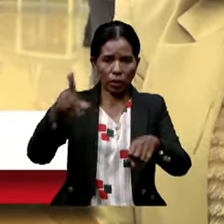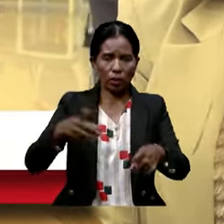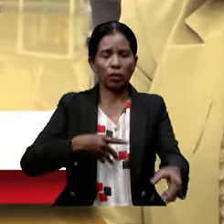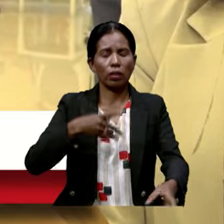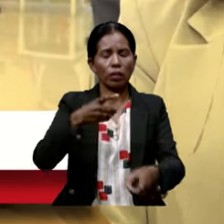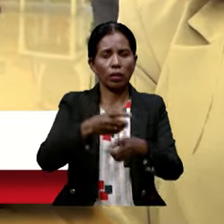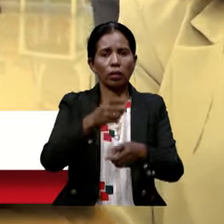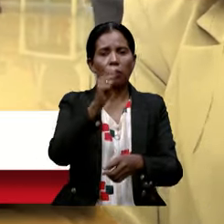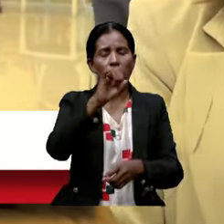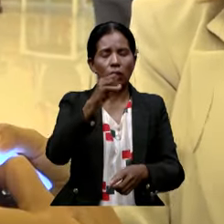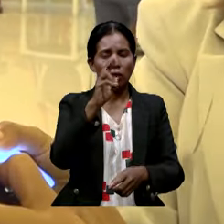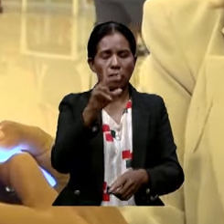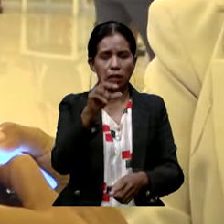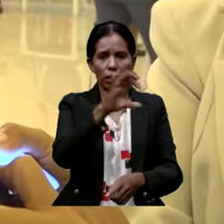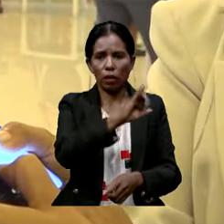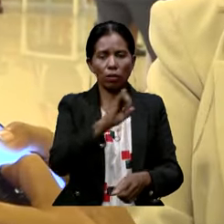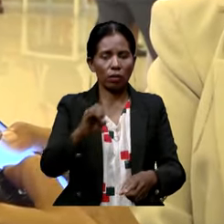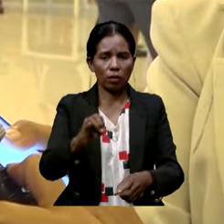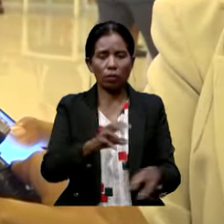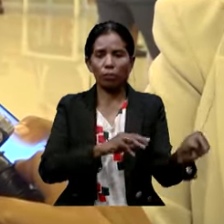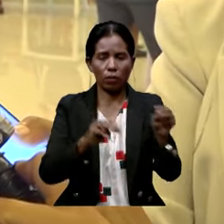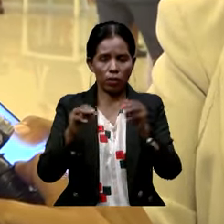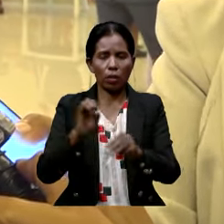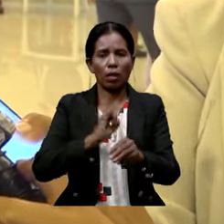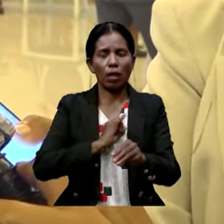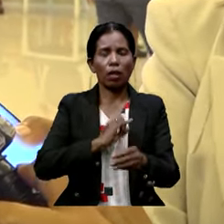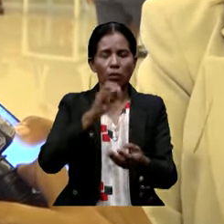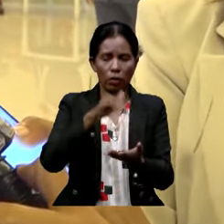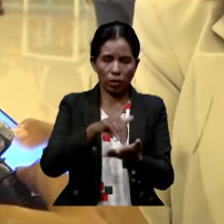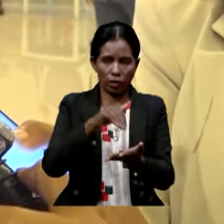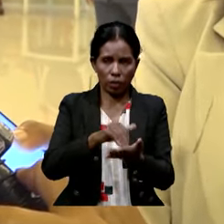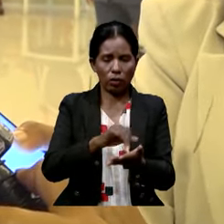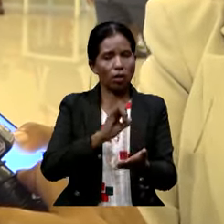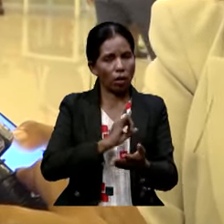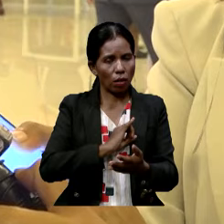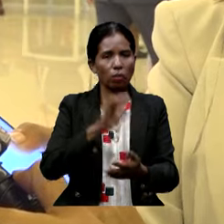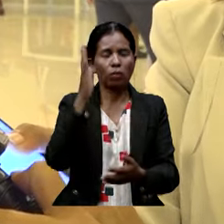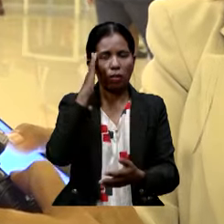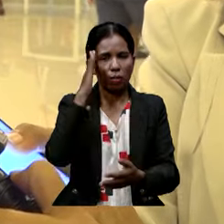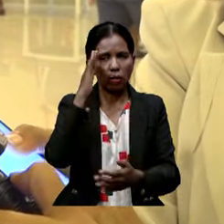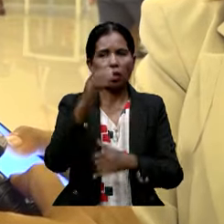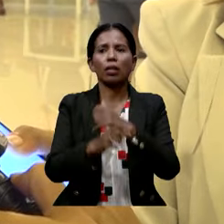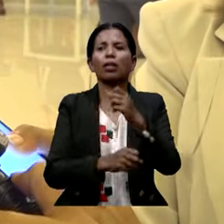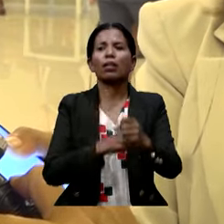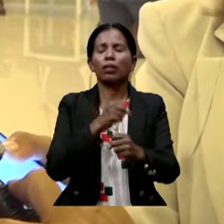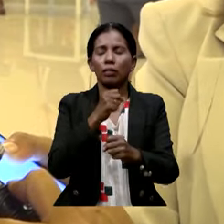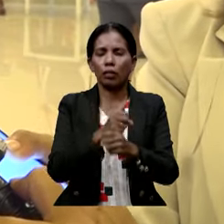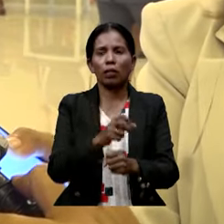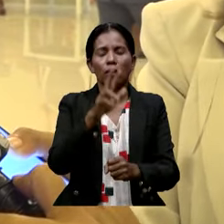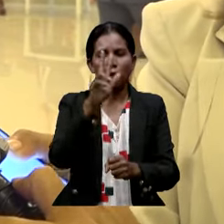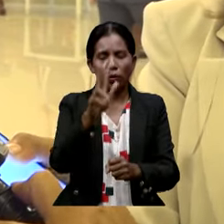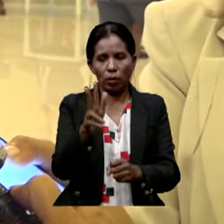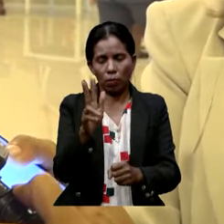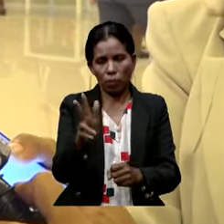asilo, refugiado, boa sorte ao estudo da camata em Hawatene, de novo, todo mundo onde